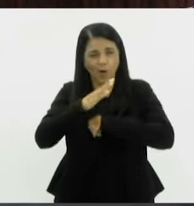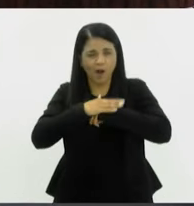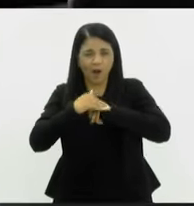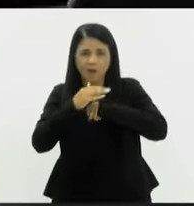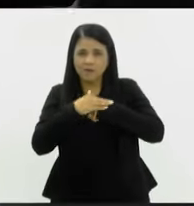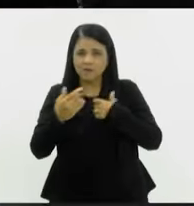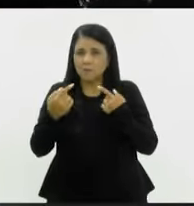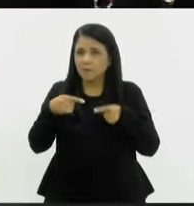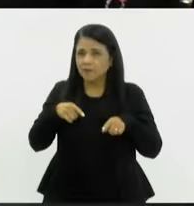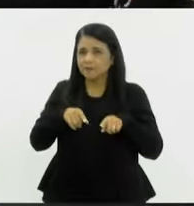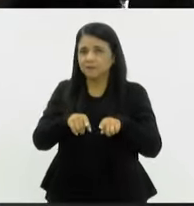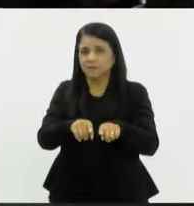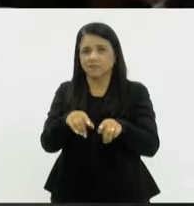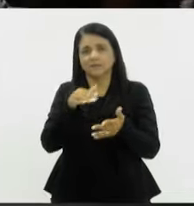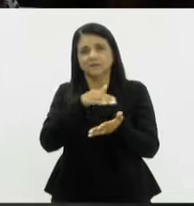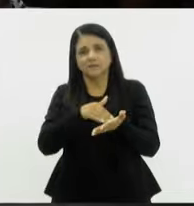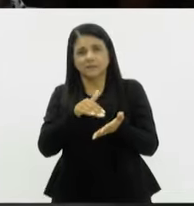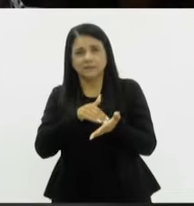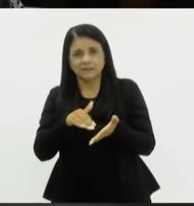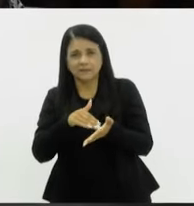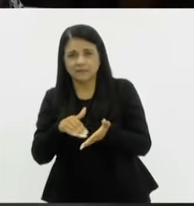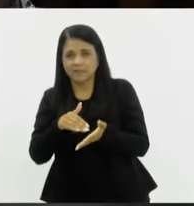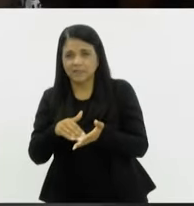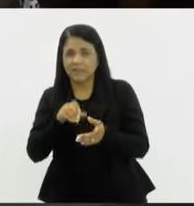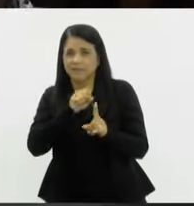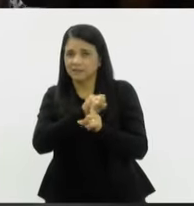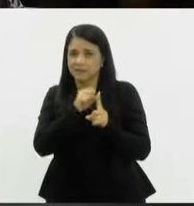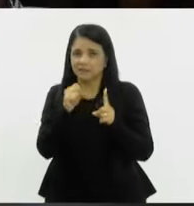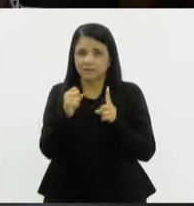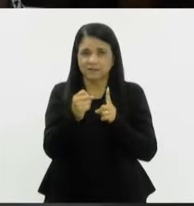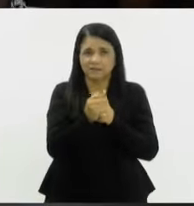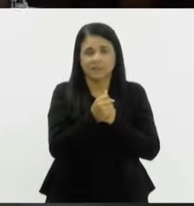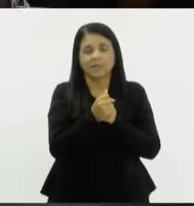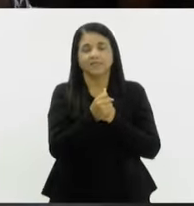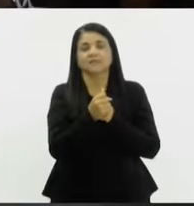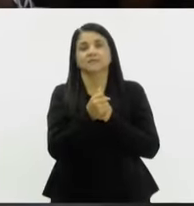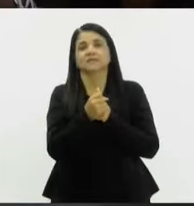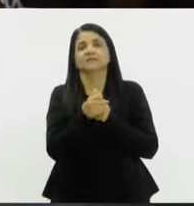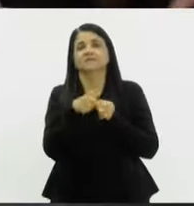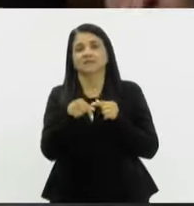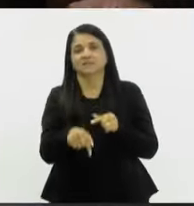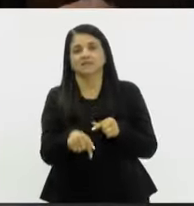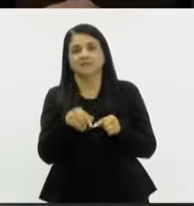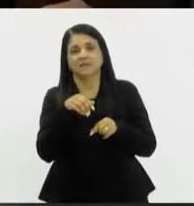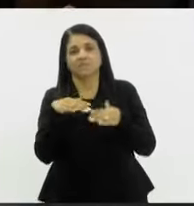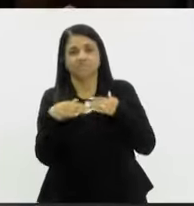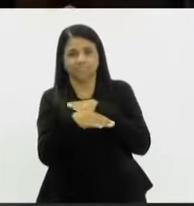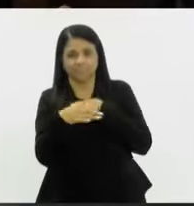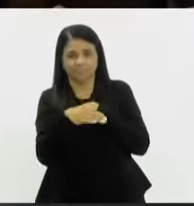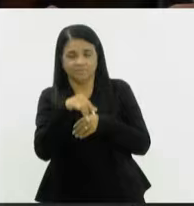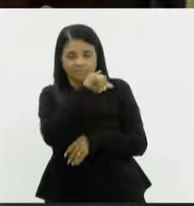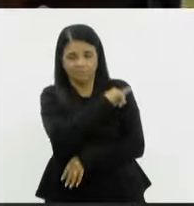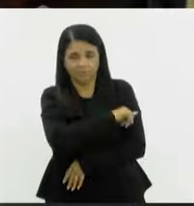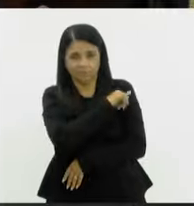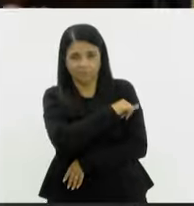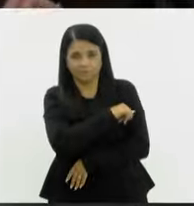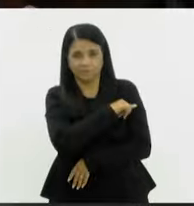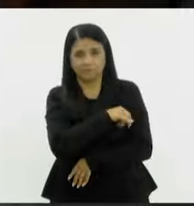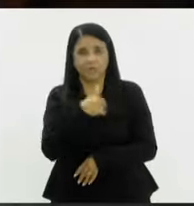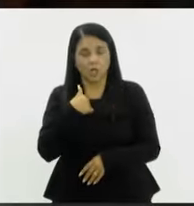parceiras secretárias as duas de assistência na Cidade do Rio de Janeiro tive a honra de